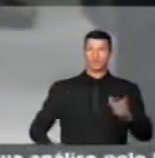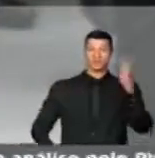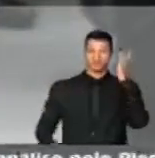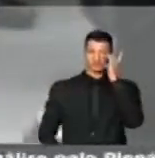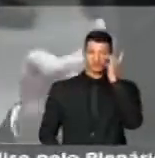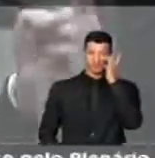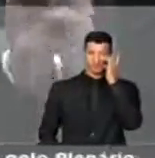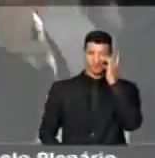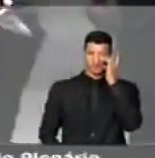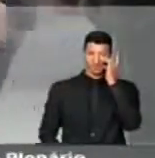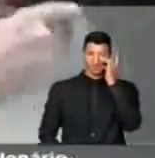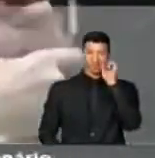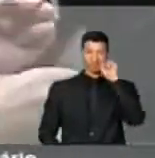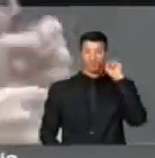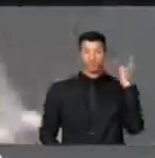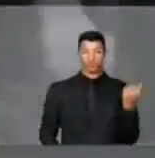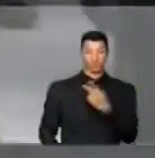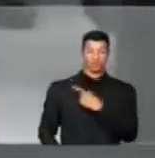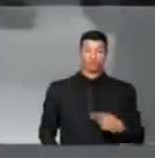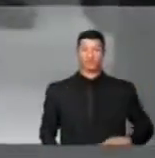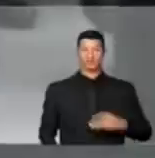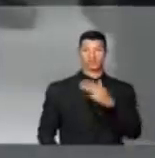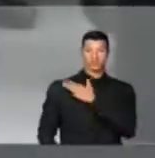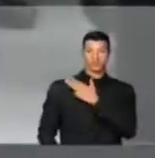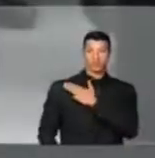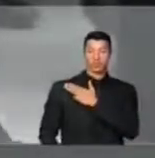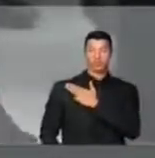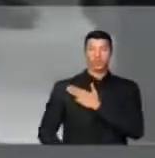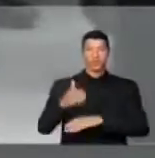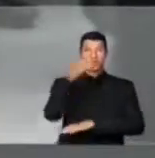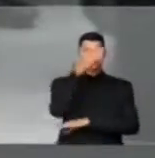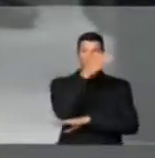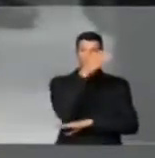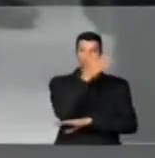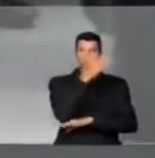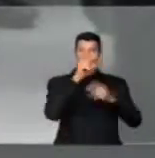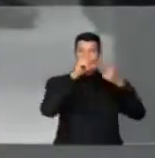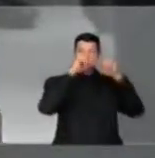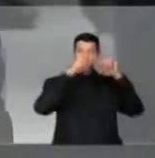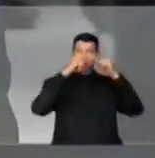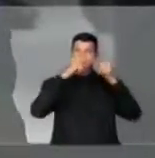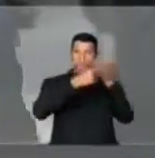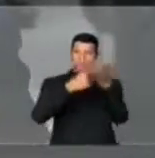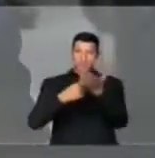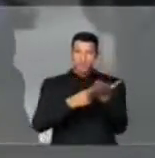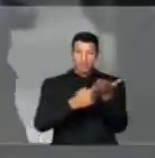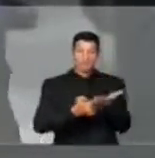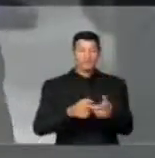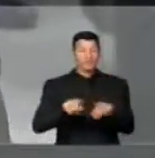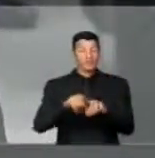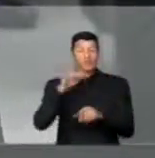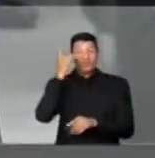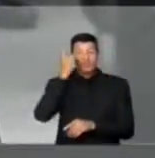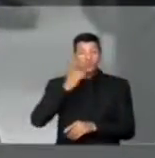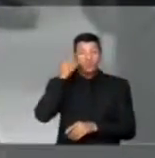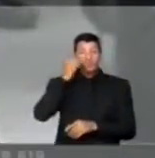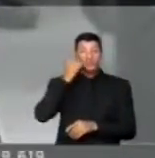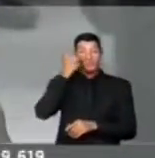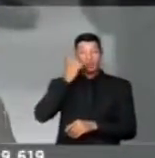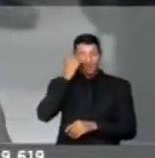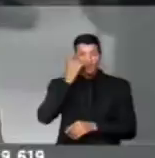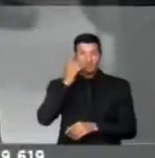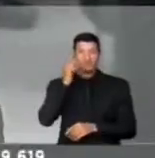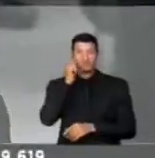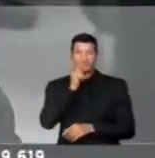Dilma, o ex-presidente Lula no Hotel 5 Estrelas aqui negociando, e esses deputados aqui